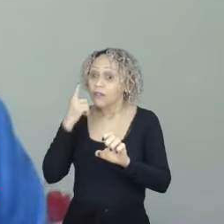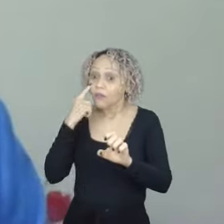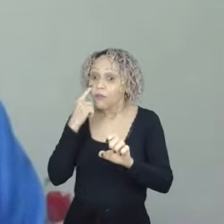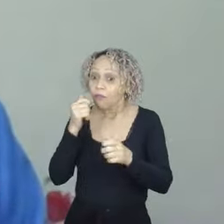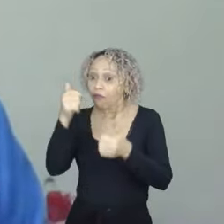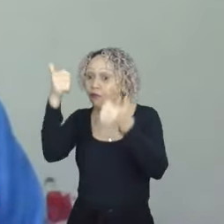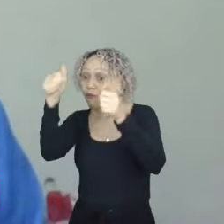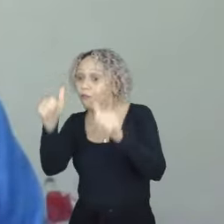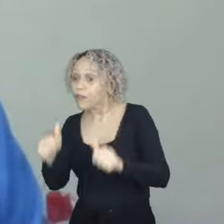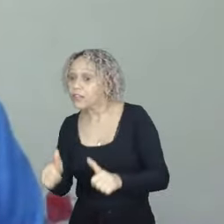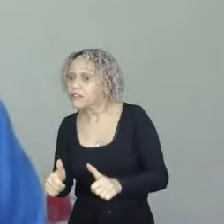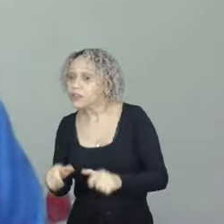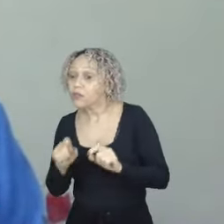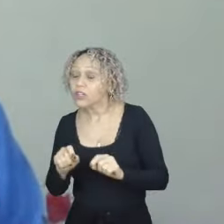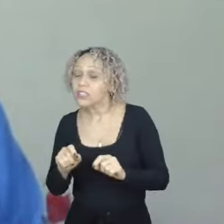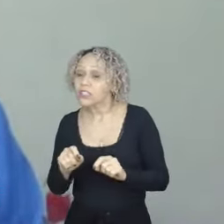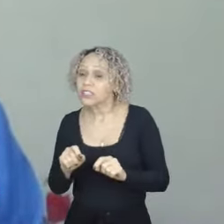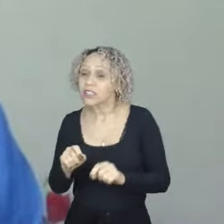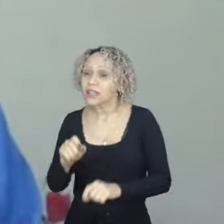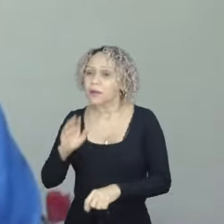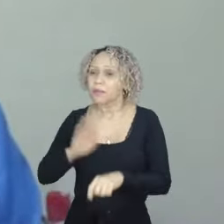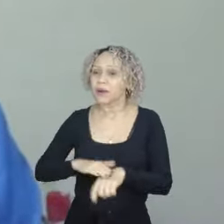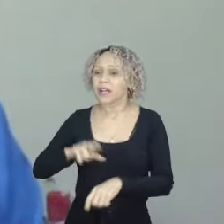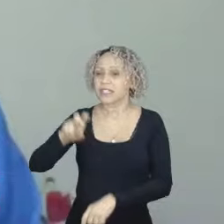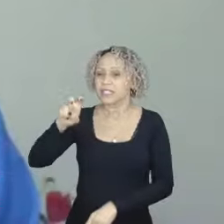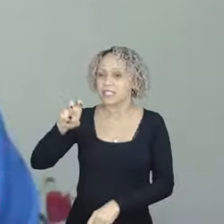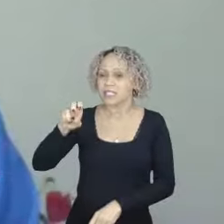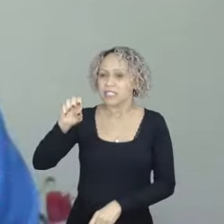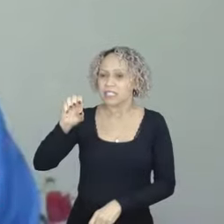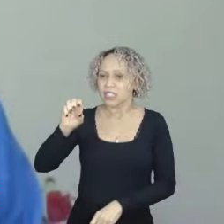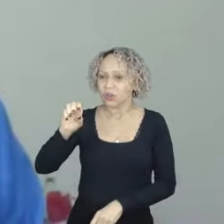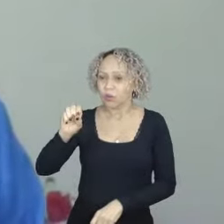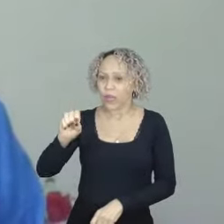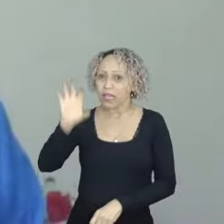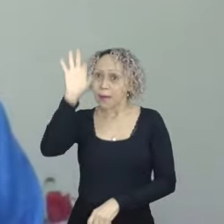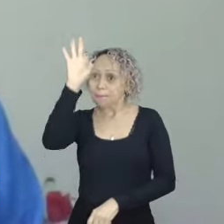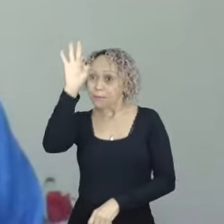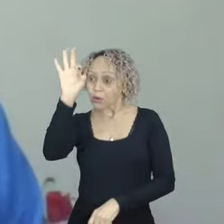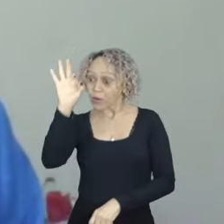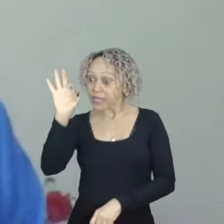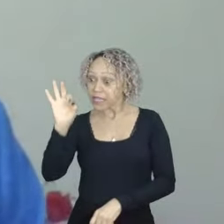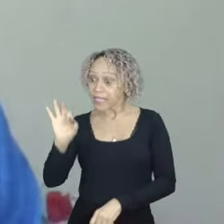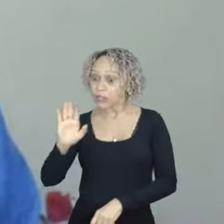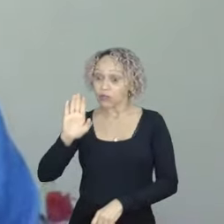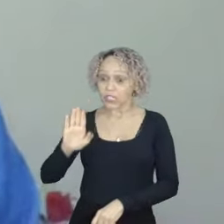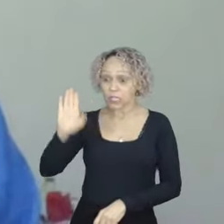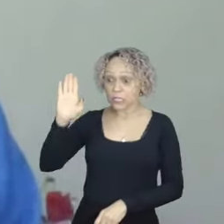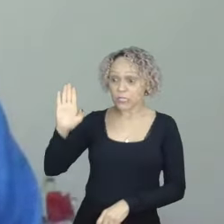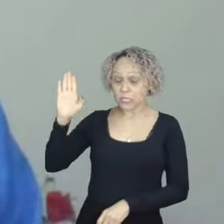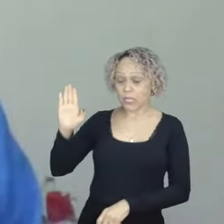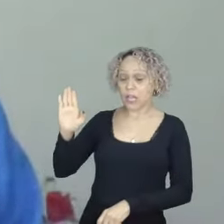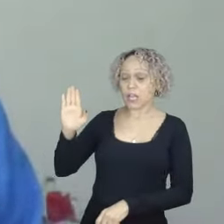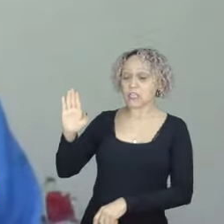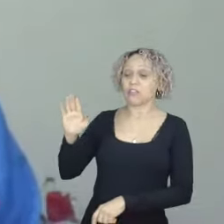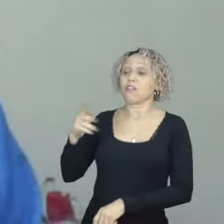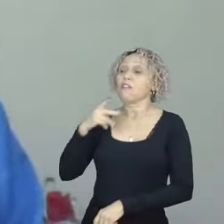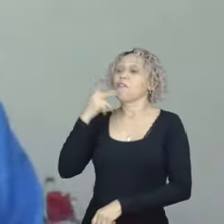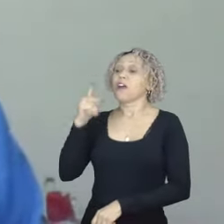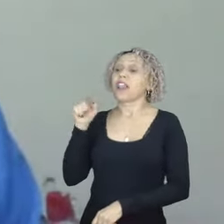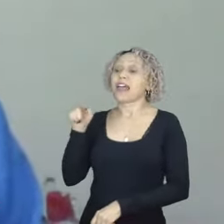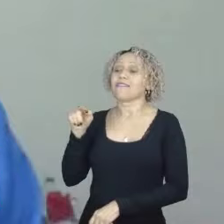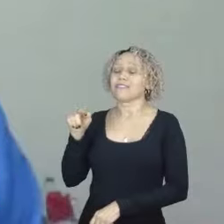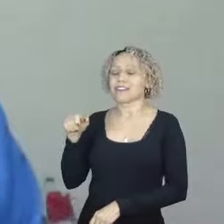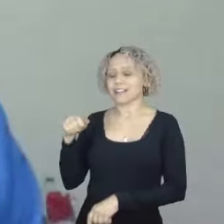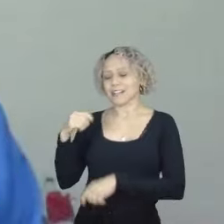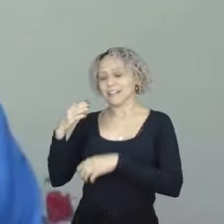um levantamento interno no PT, isso caiu para 30%. Então, dessa vez, a gente não quer fazer esse